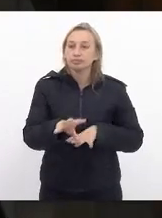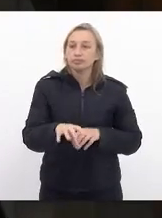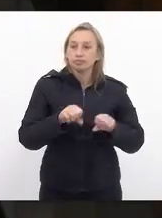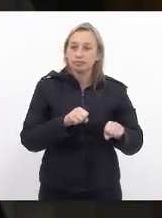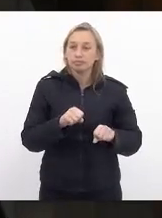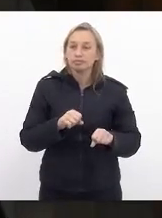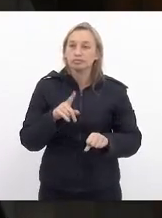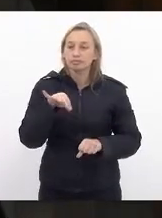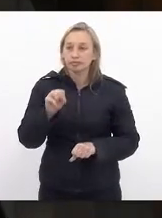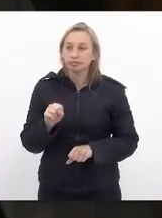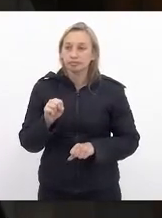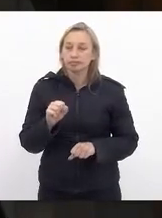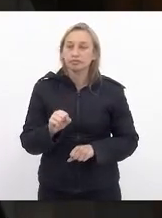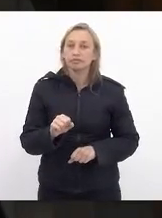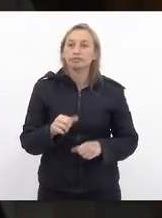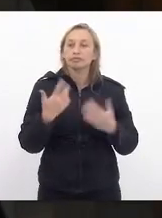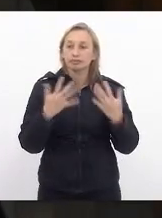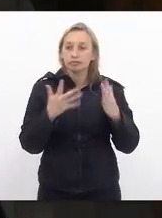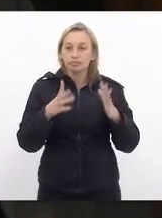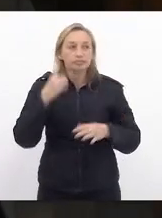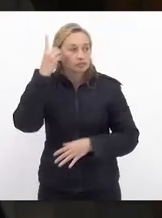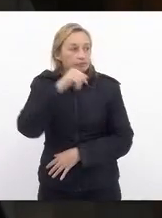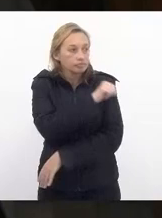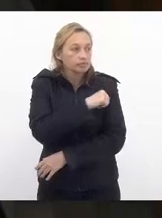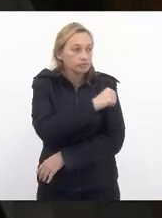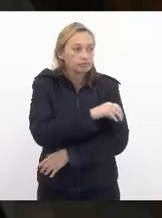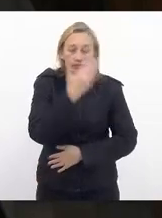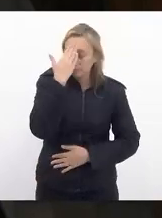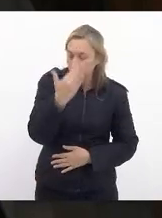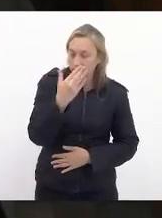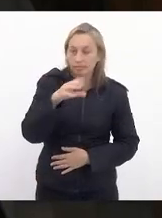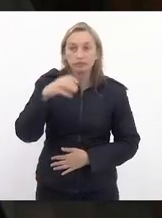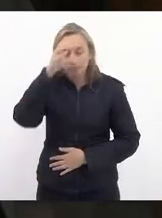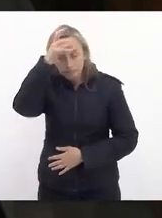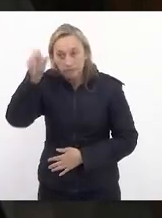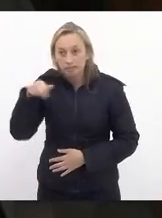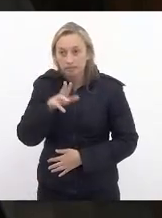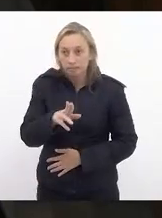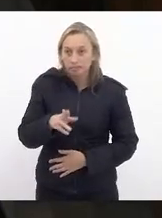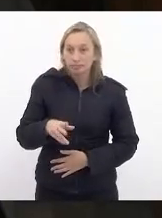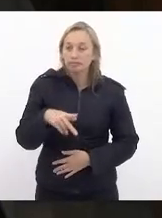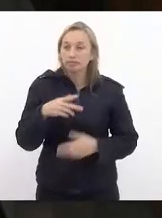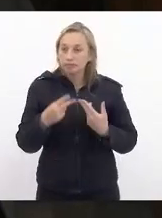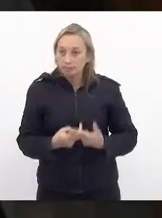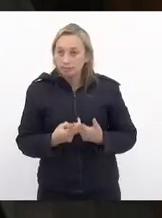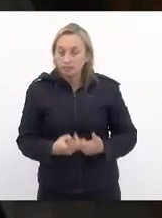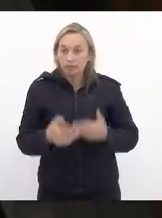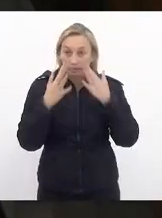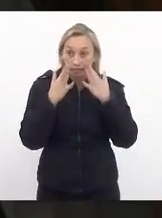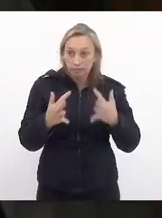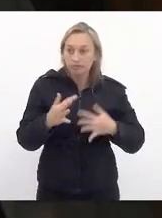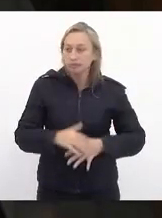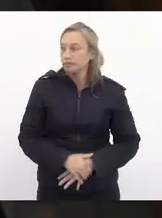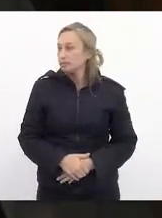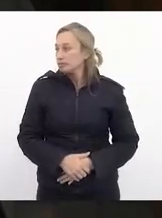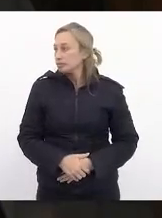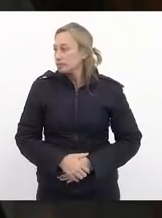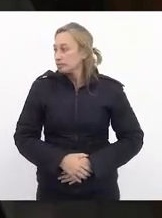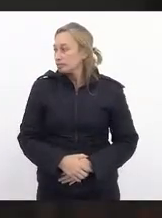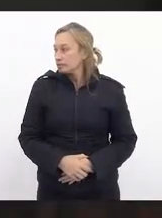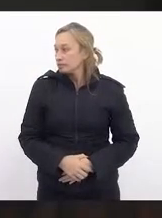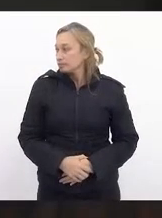diploma é possível para vender pela internet Jane obrigado a deputado a internet fica fácil de azul pela paciência pela atenção